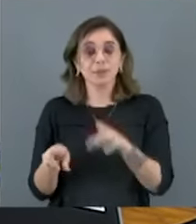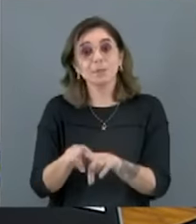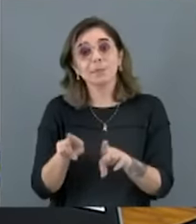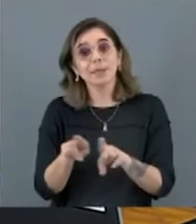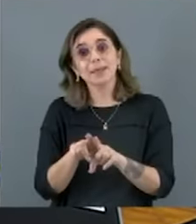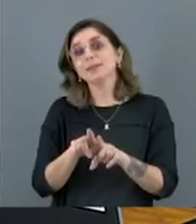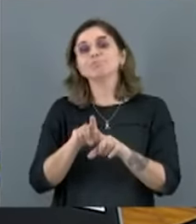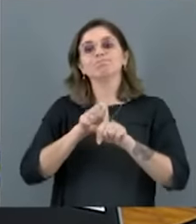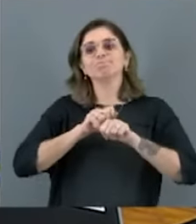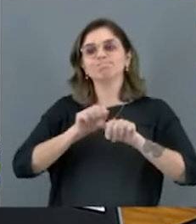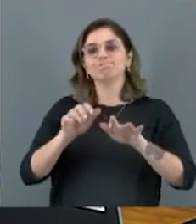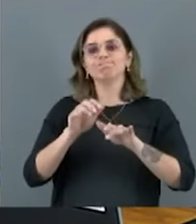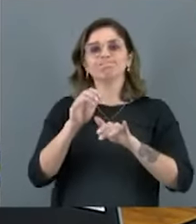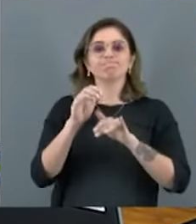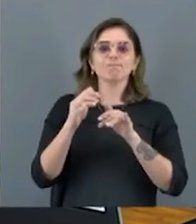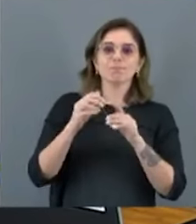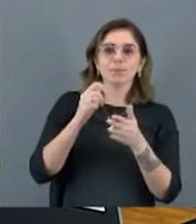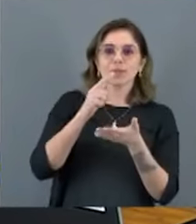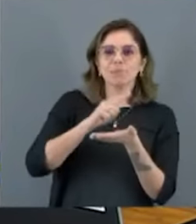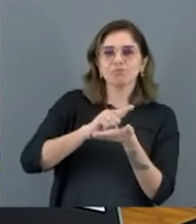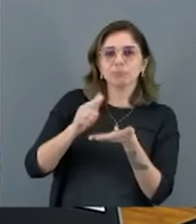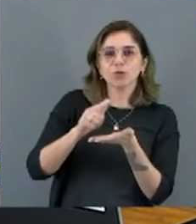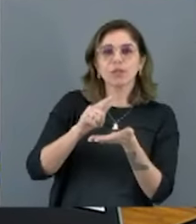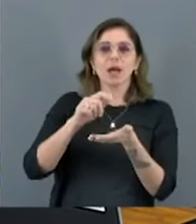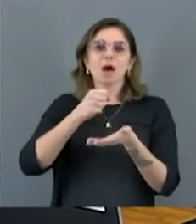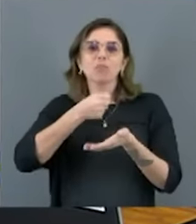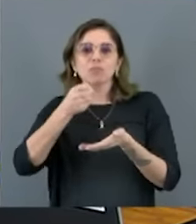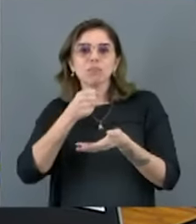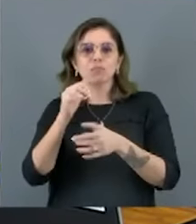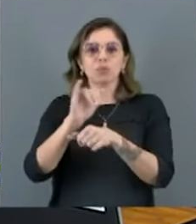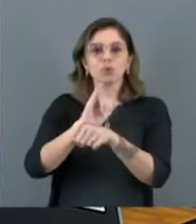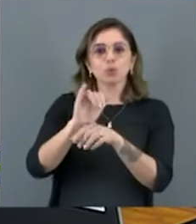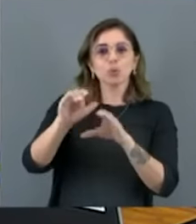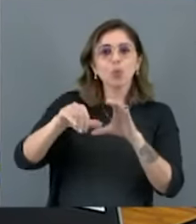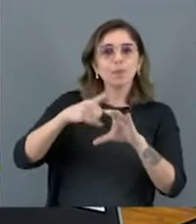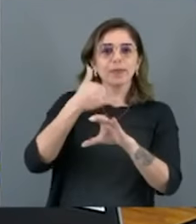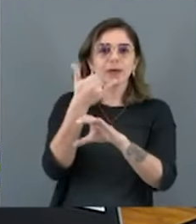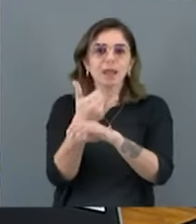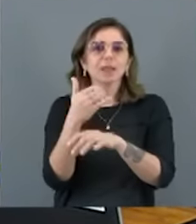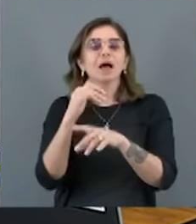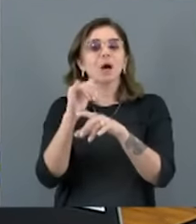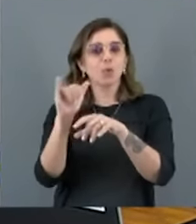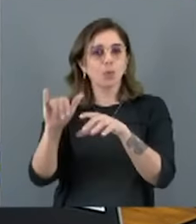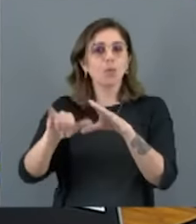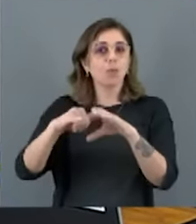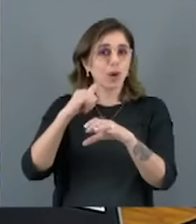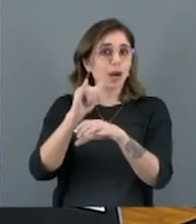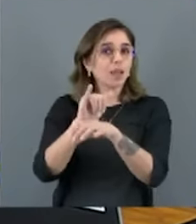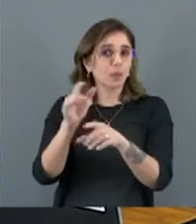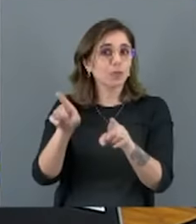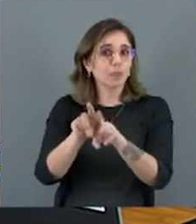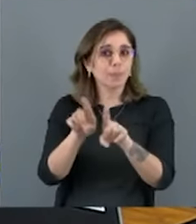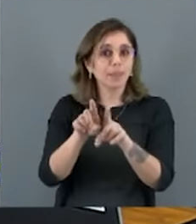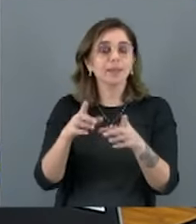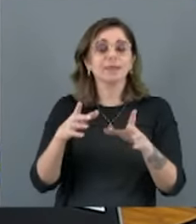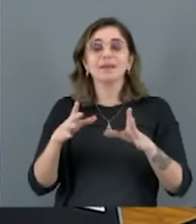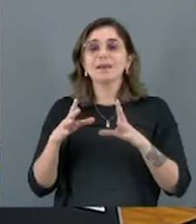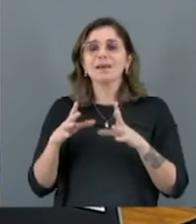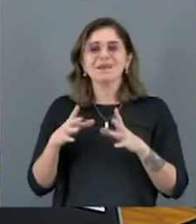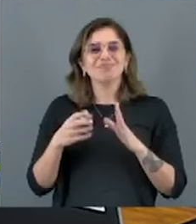que conduziram e os canais de YouTube que contribuíram para a aprovação desse projeto, Lion White, da